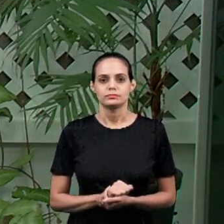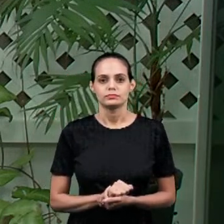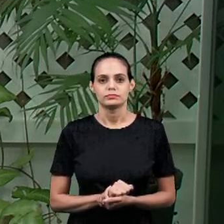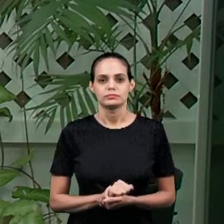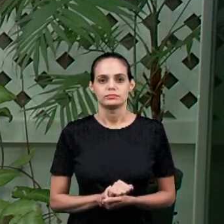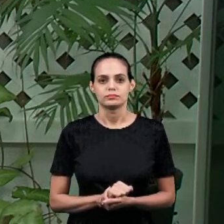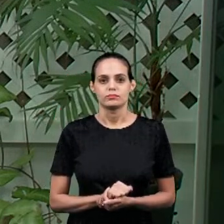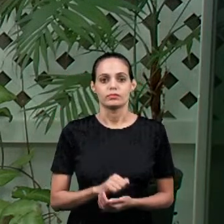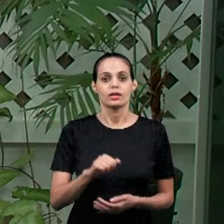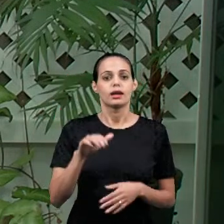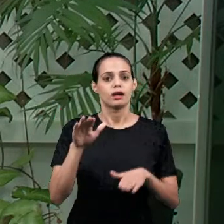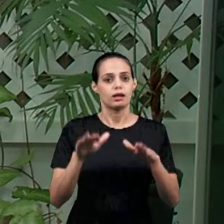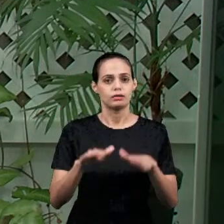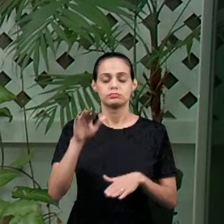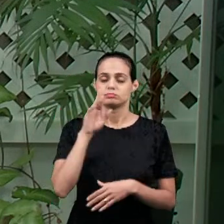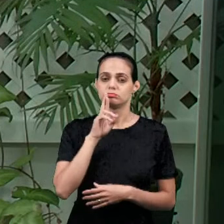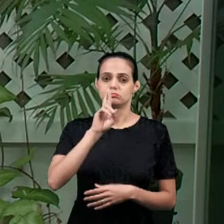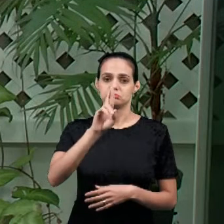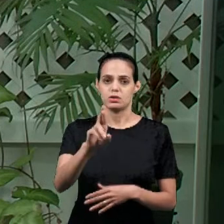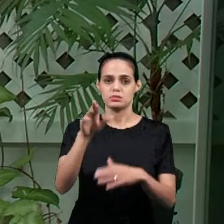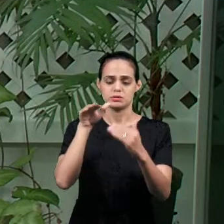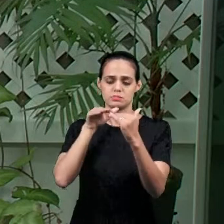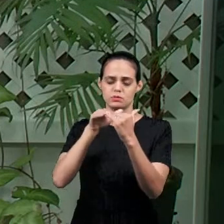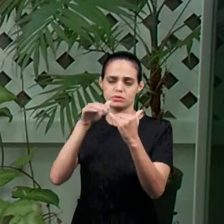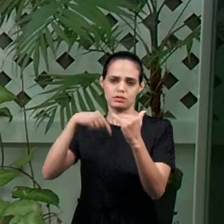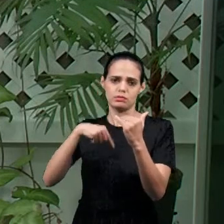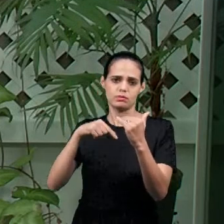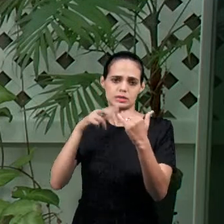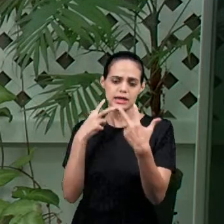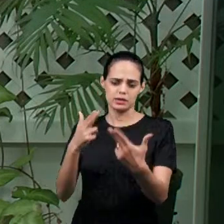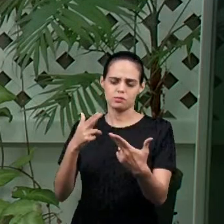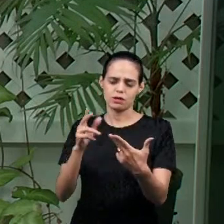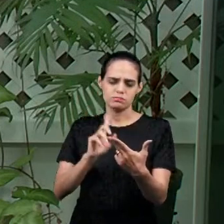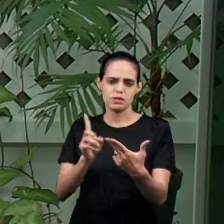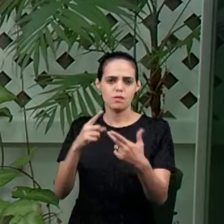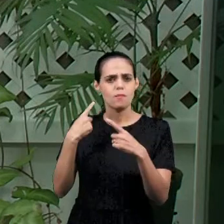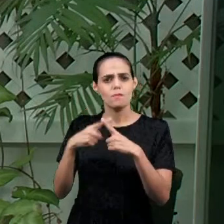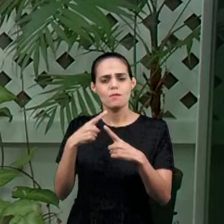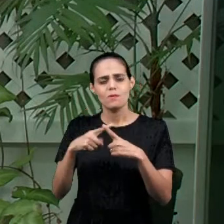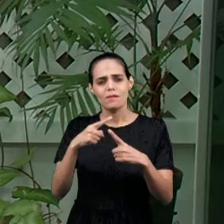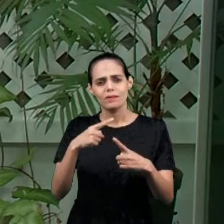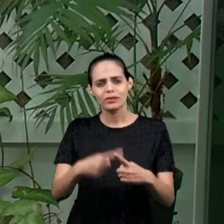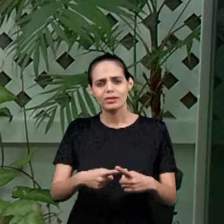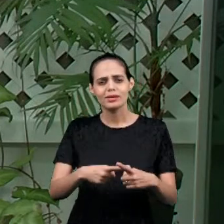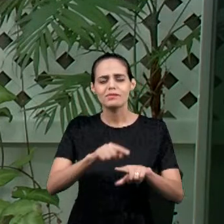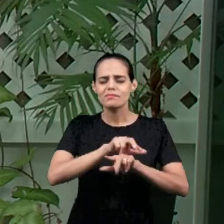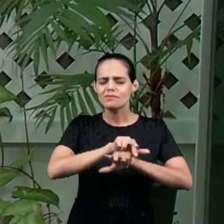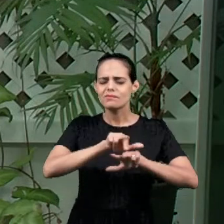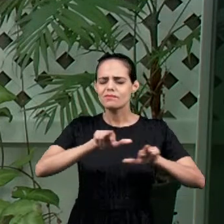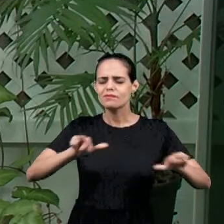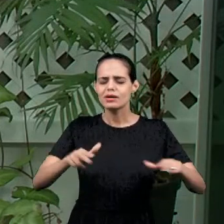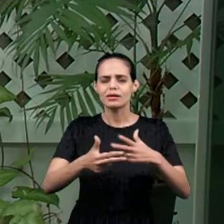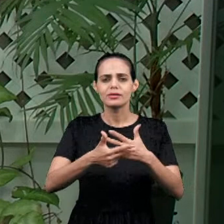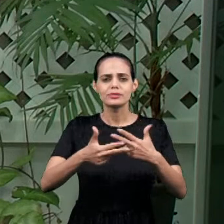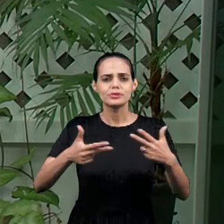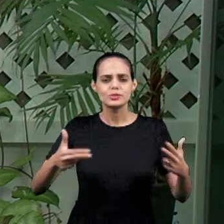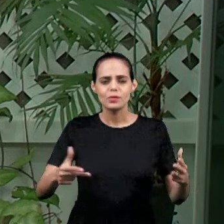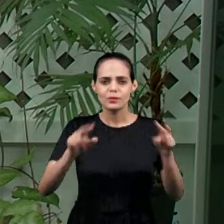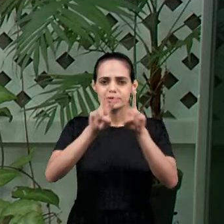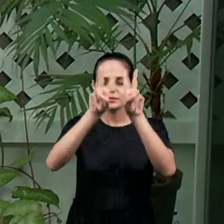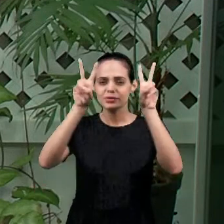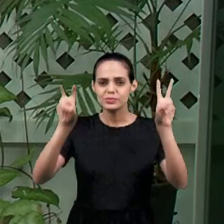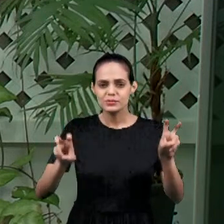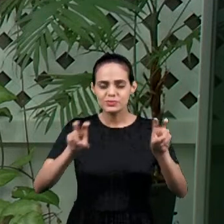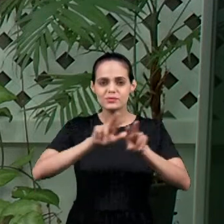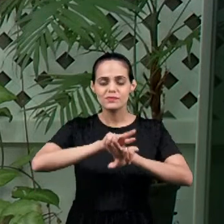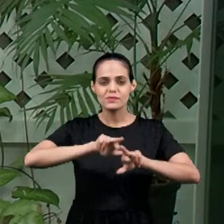alguma resposta pode não coincidir com a nossa resposta aqui, porque são tantas coisas e os assuntos são tão diversos e os irmãos